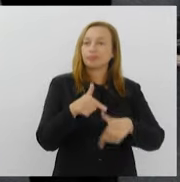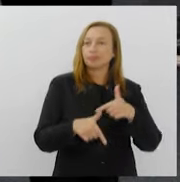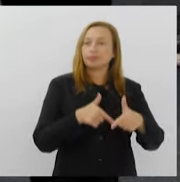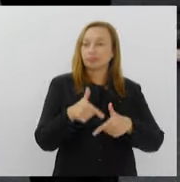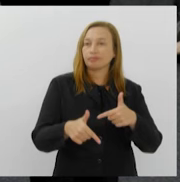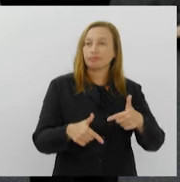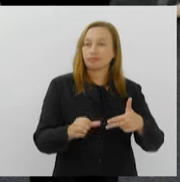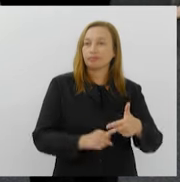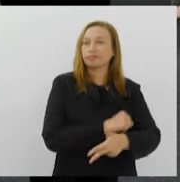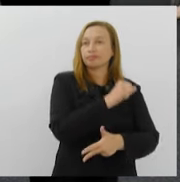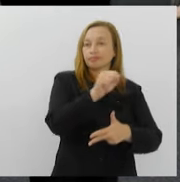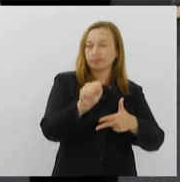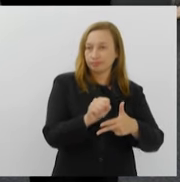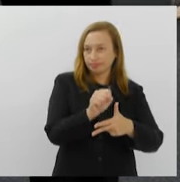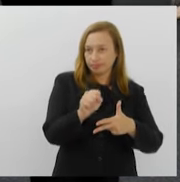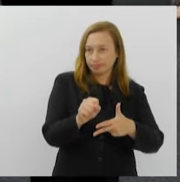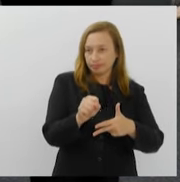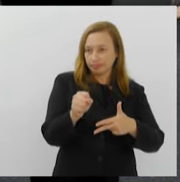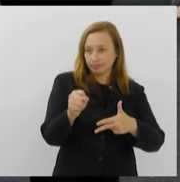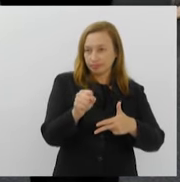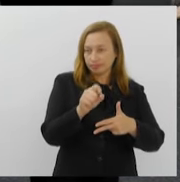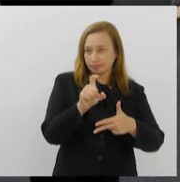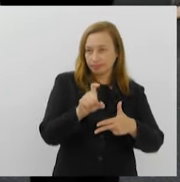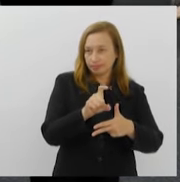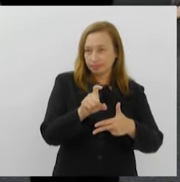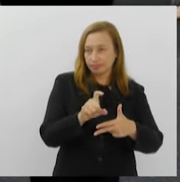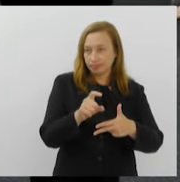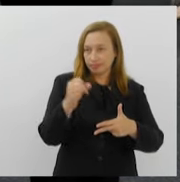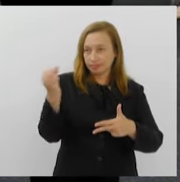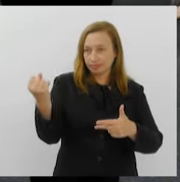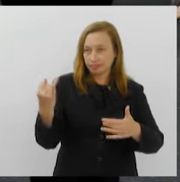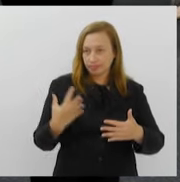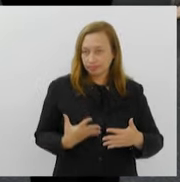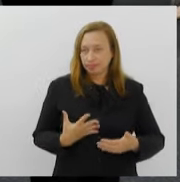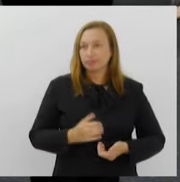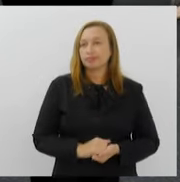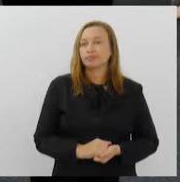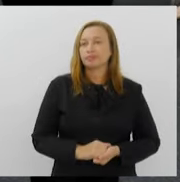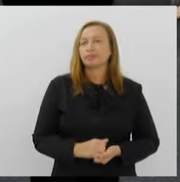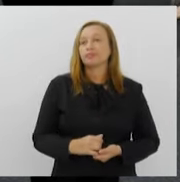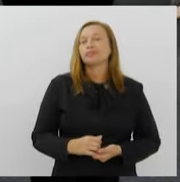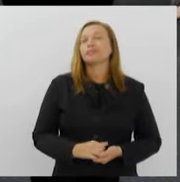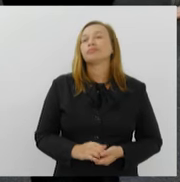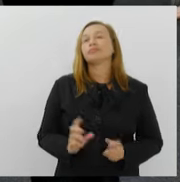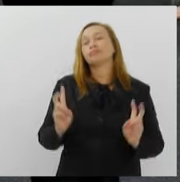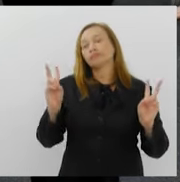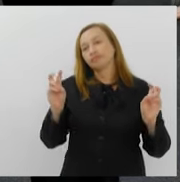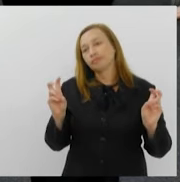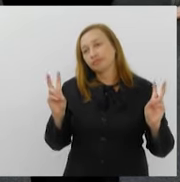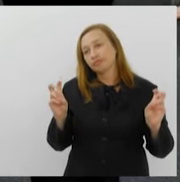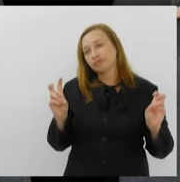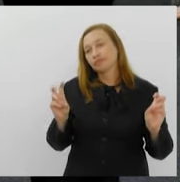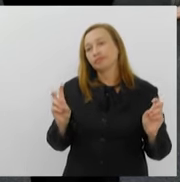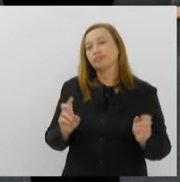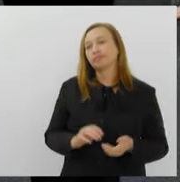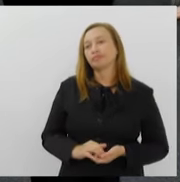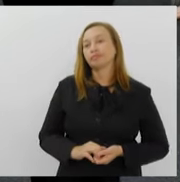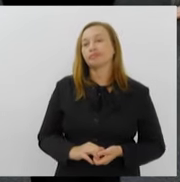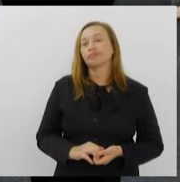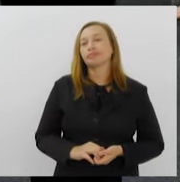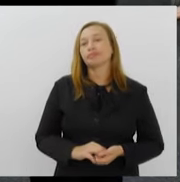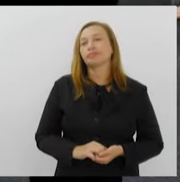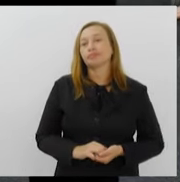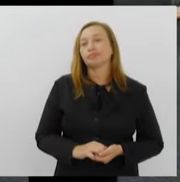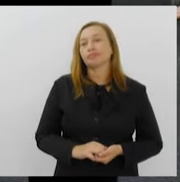Executivo para que preste os esclarecimentos. E há um pano de fundo dessa questão que eu queria chamar a